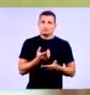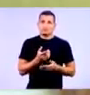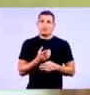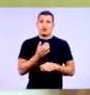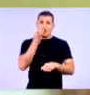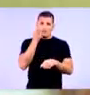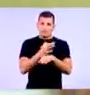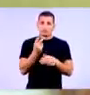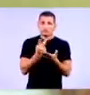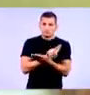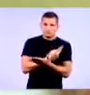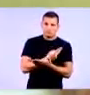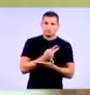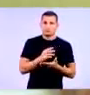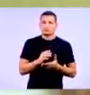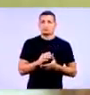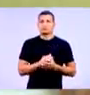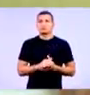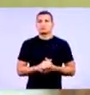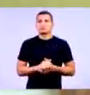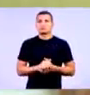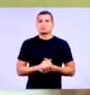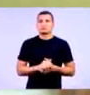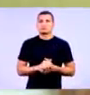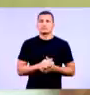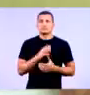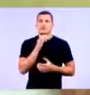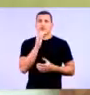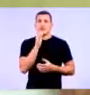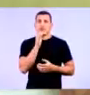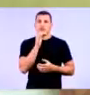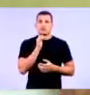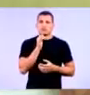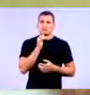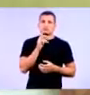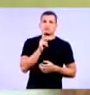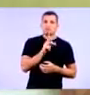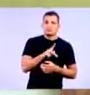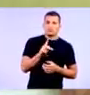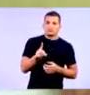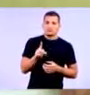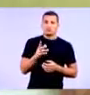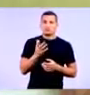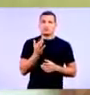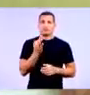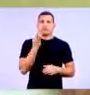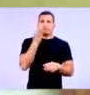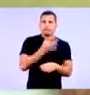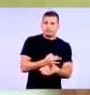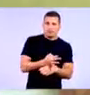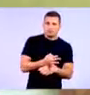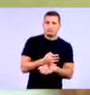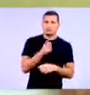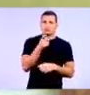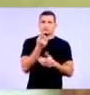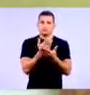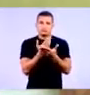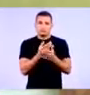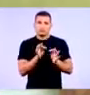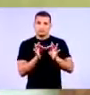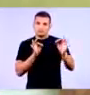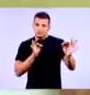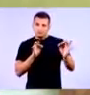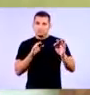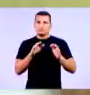encontros presenciais. Não tem como professor, né, a gente aqui, dar falta no momento que você está estudando à distância,